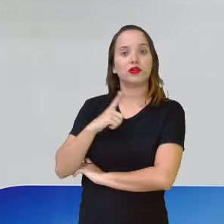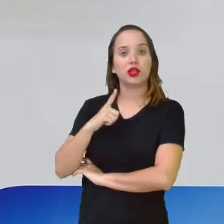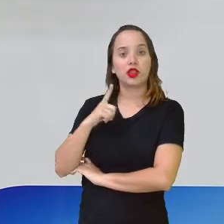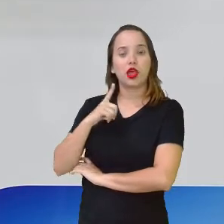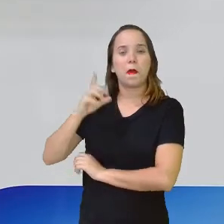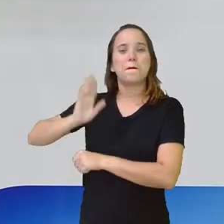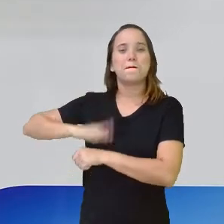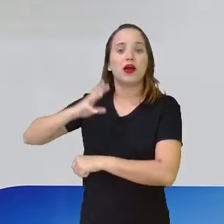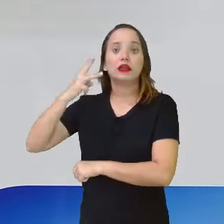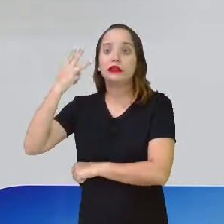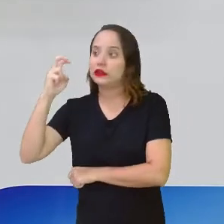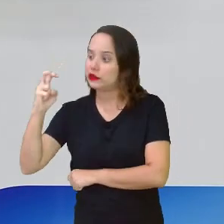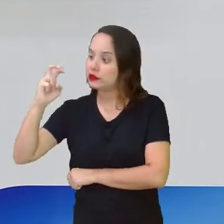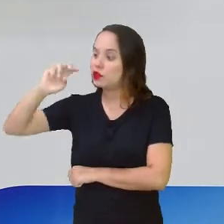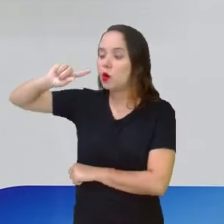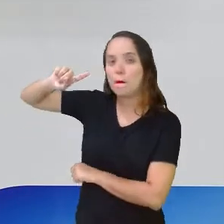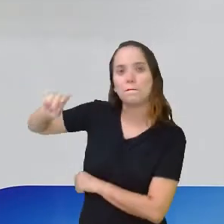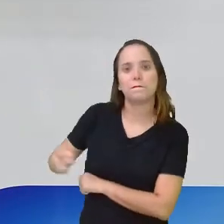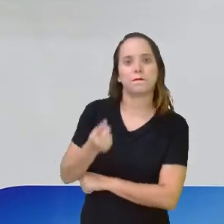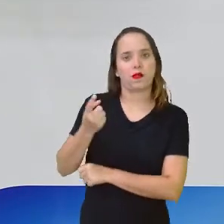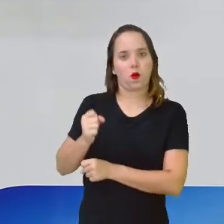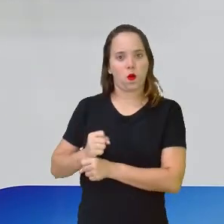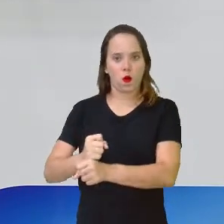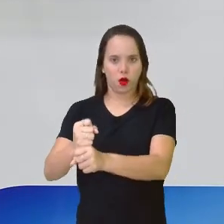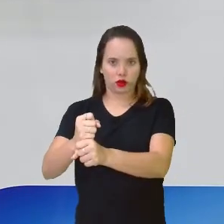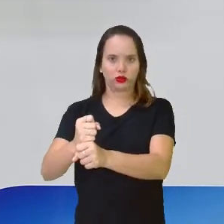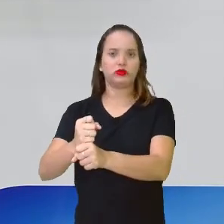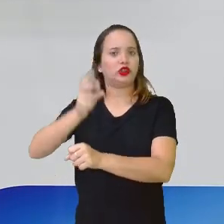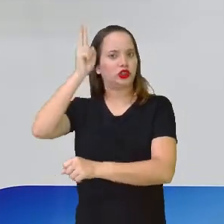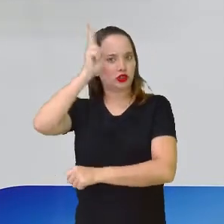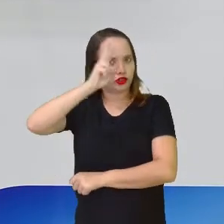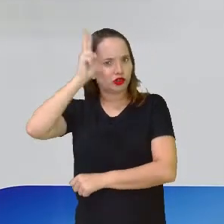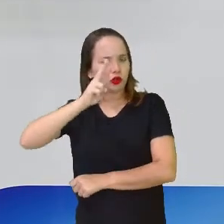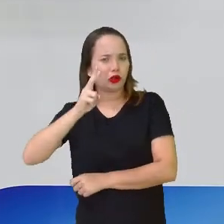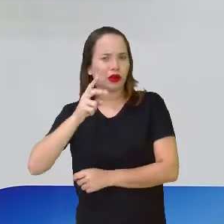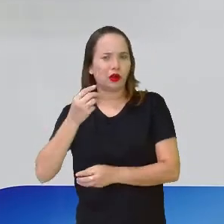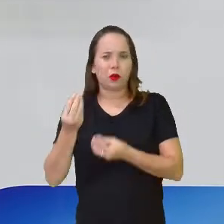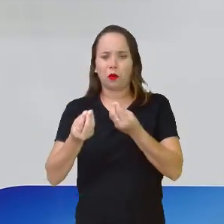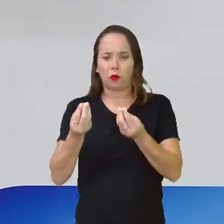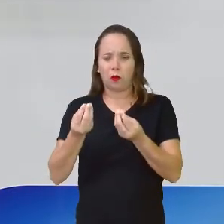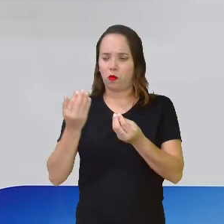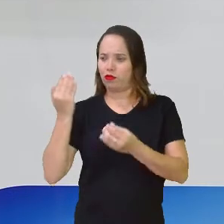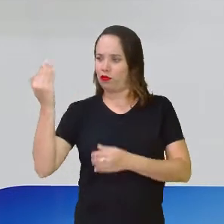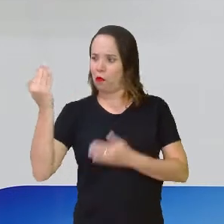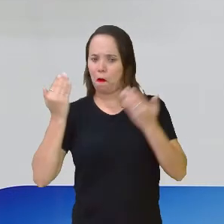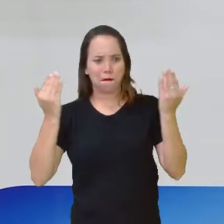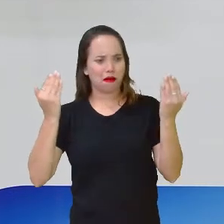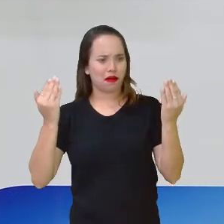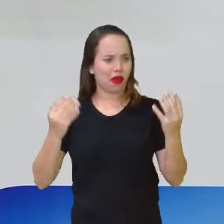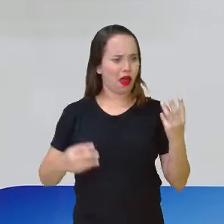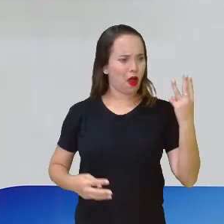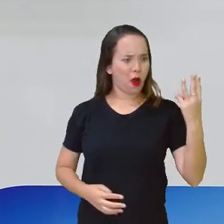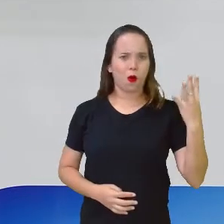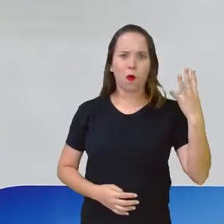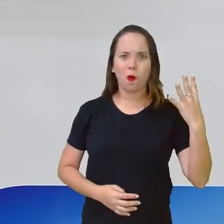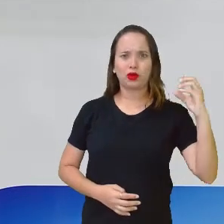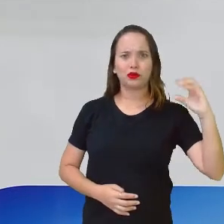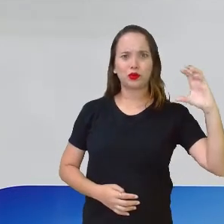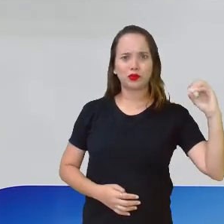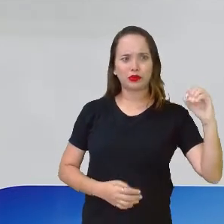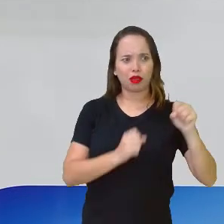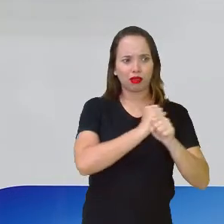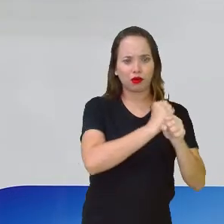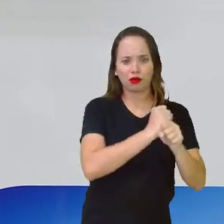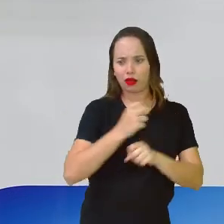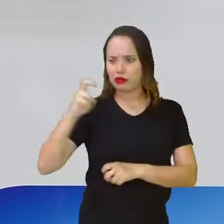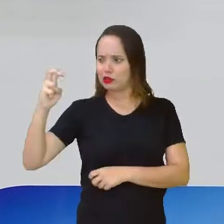anos de história. O que são 400 anos diante de 5.000 anos, gente? Veja só, né, viu? E pode perguntar ao seu professor